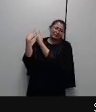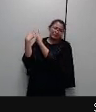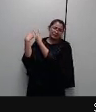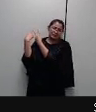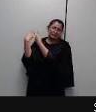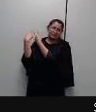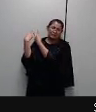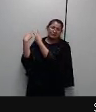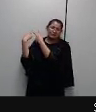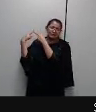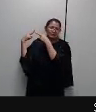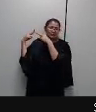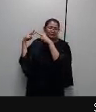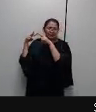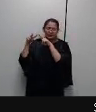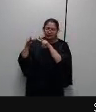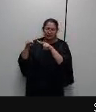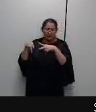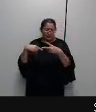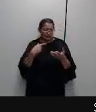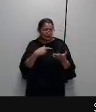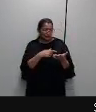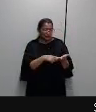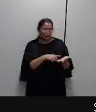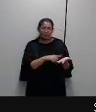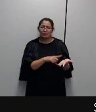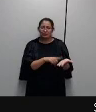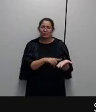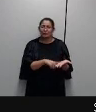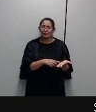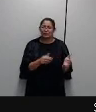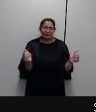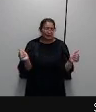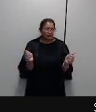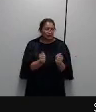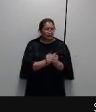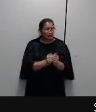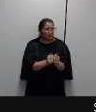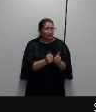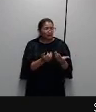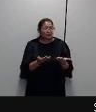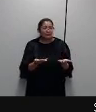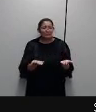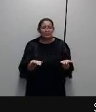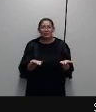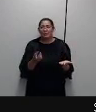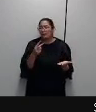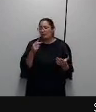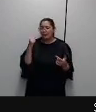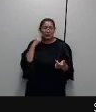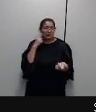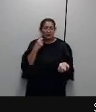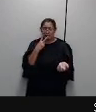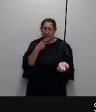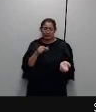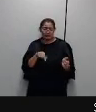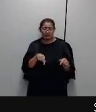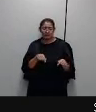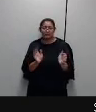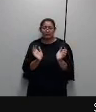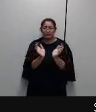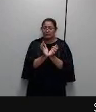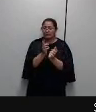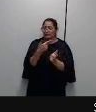consolidada na coisa julgada com anuência de ambas as partes por isso que eu achei que não tinha ver com segurança e rever o